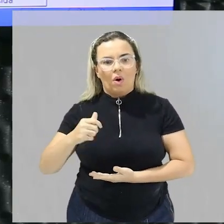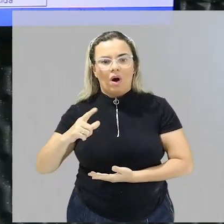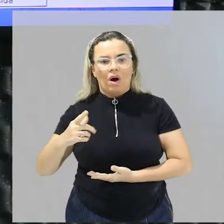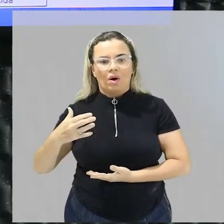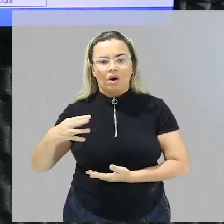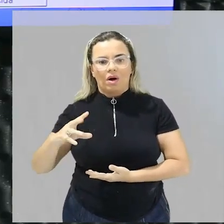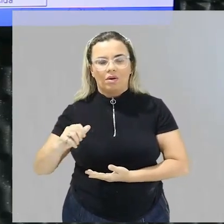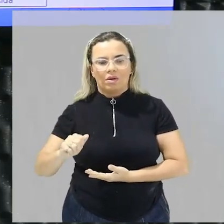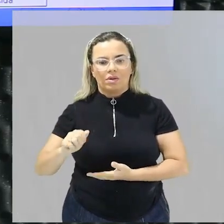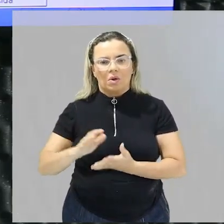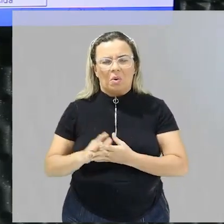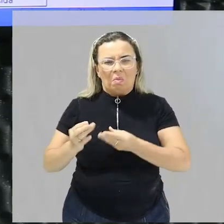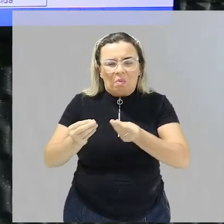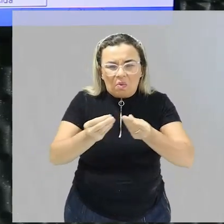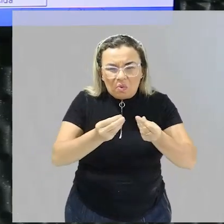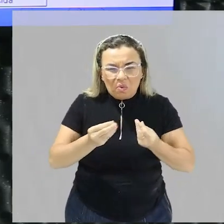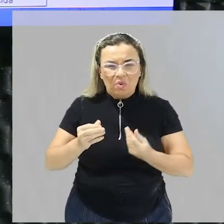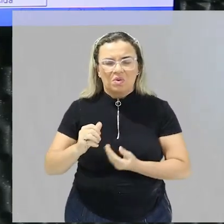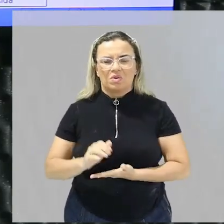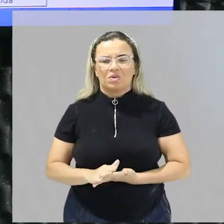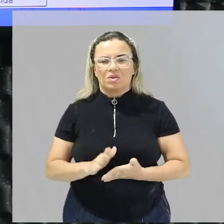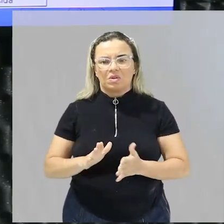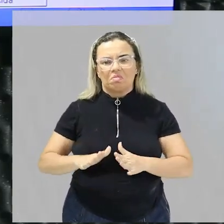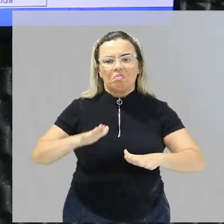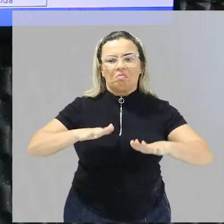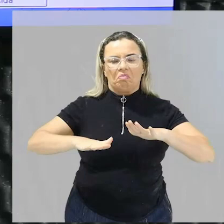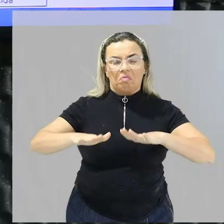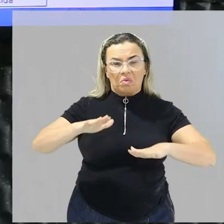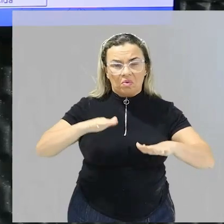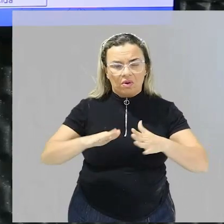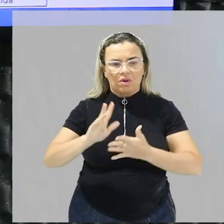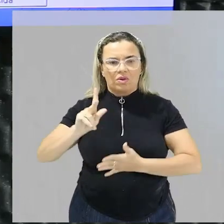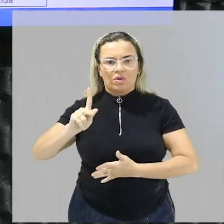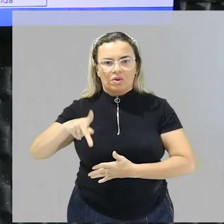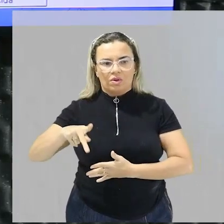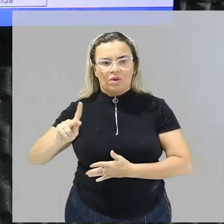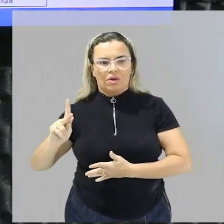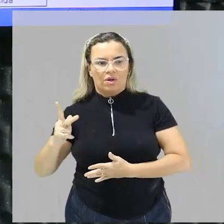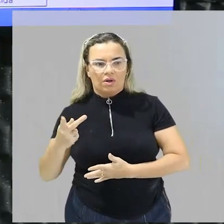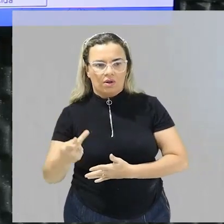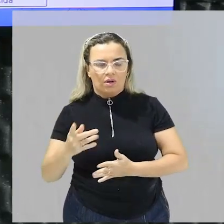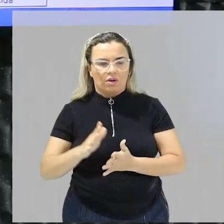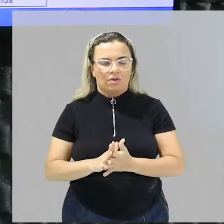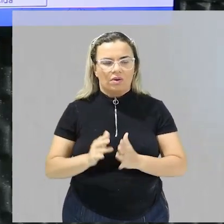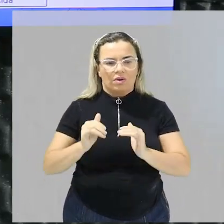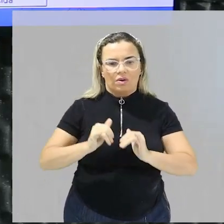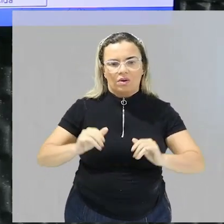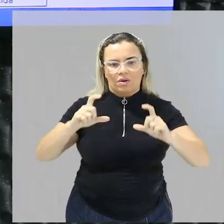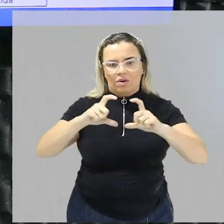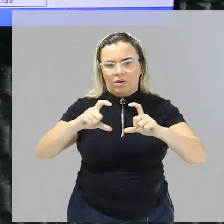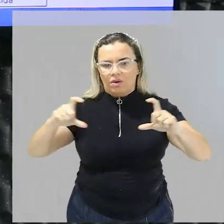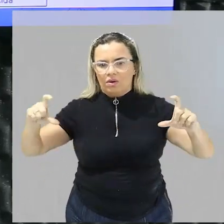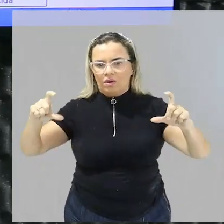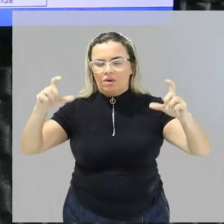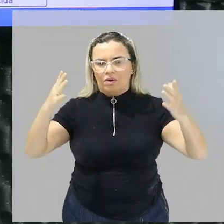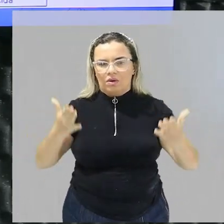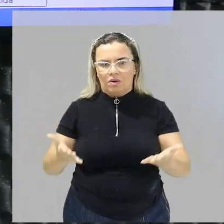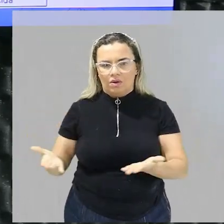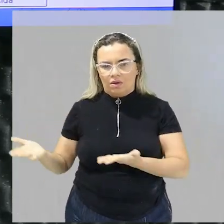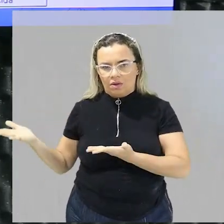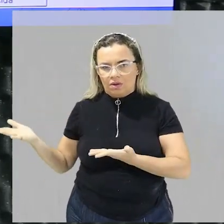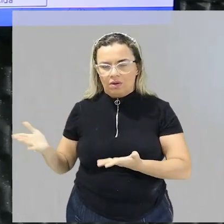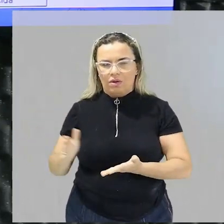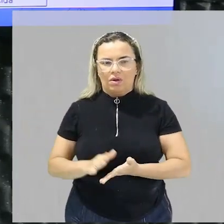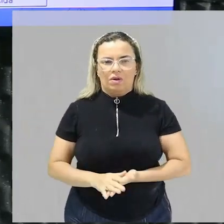ou muito alcalina, dependendo de seu pH, dado pela expressão. Ó,